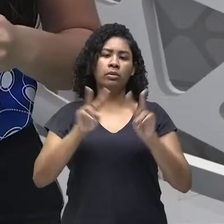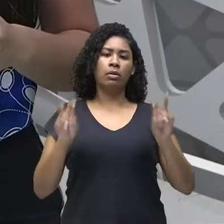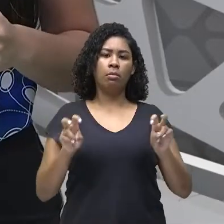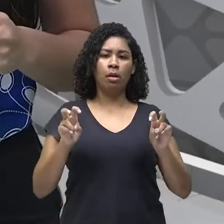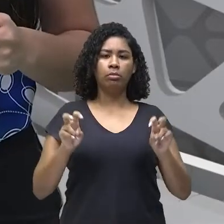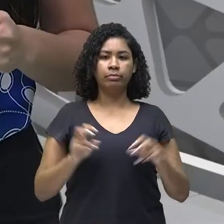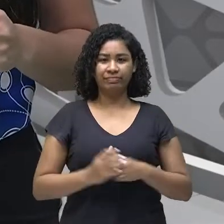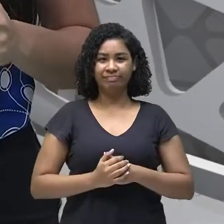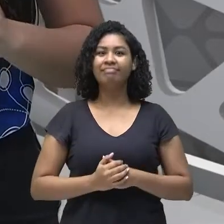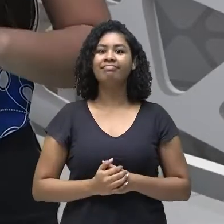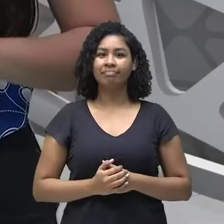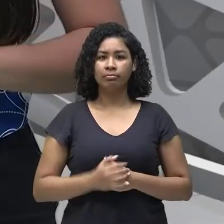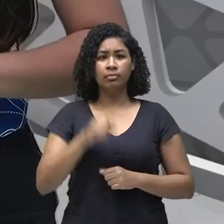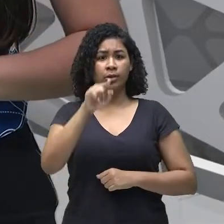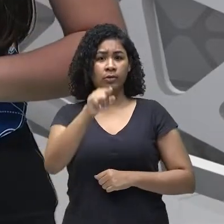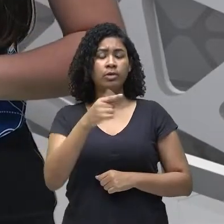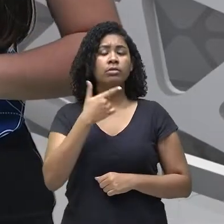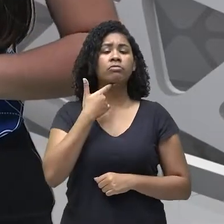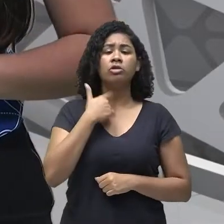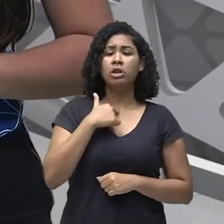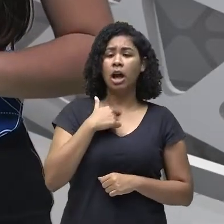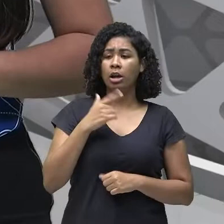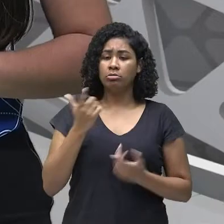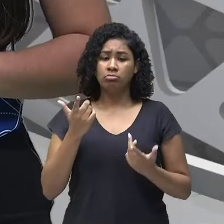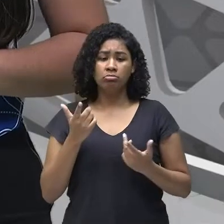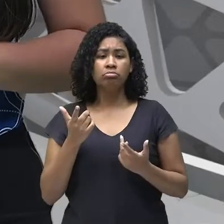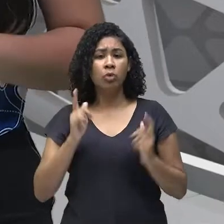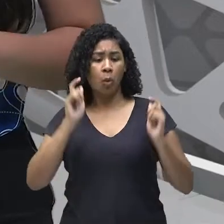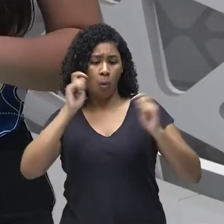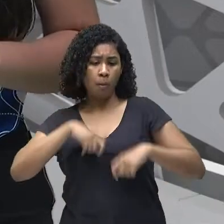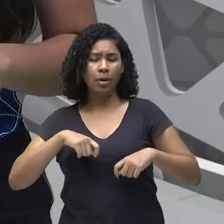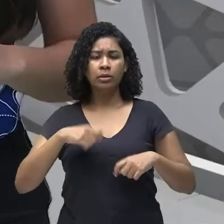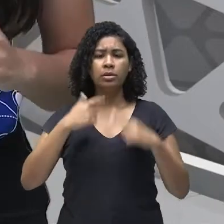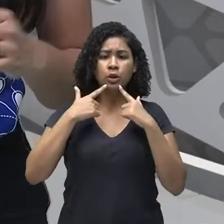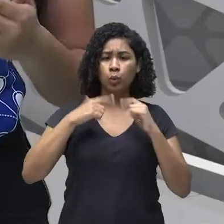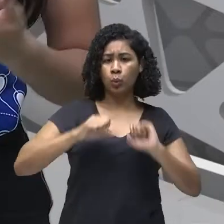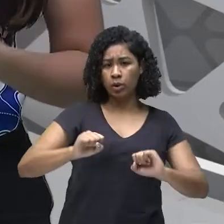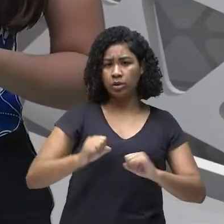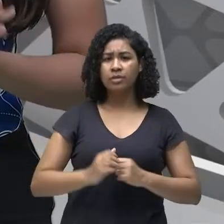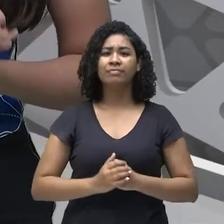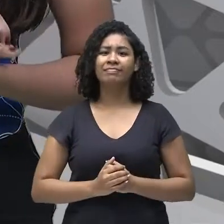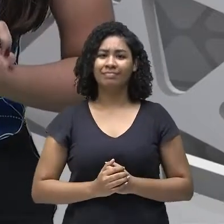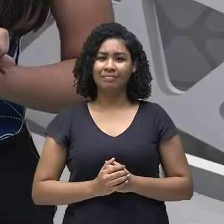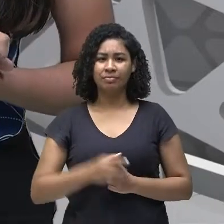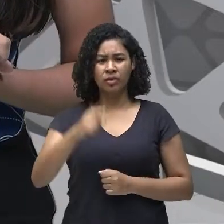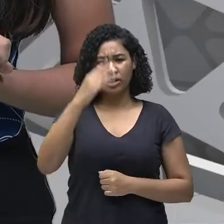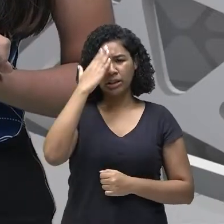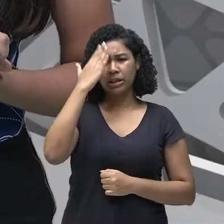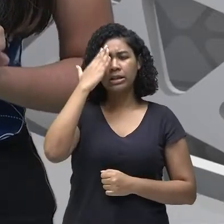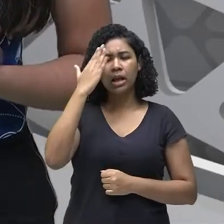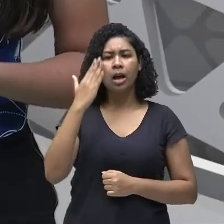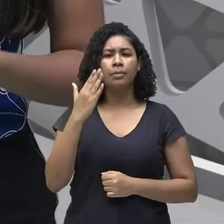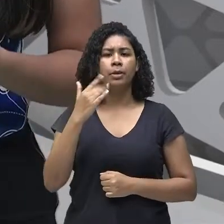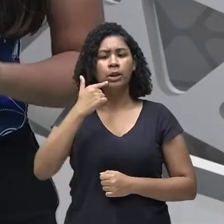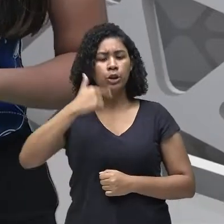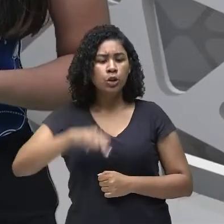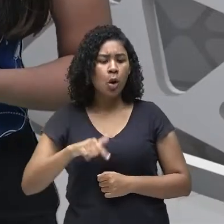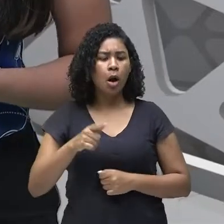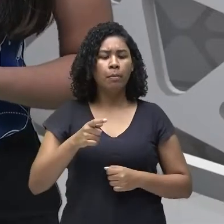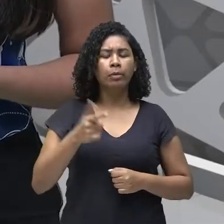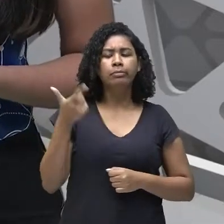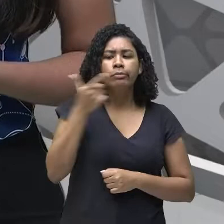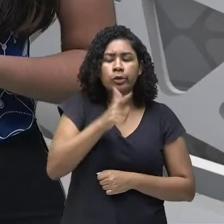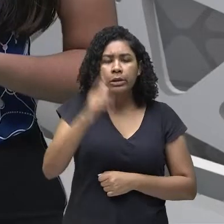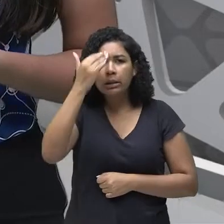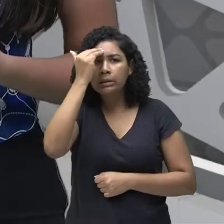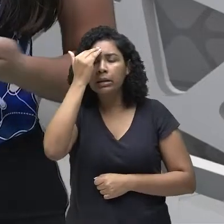vai escolher de acordo com a sua competência linguística, porque você sabe o seu nível de idioma, até na língua